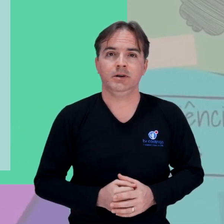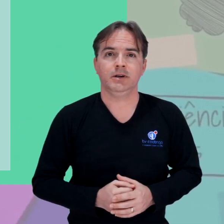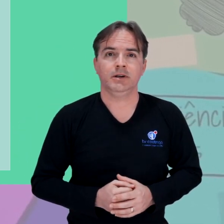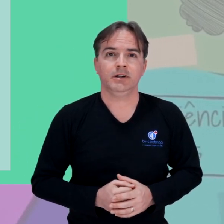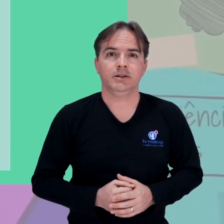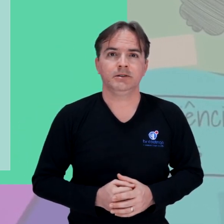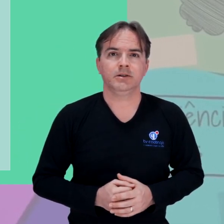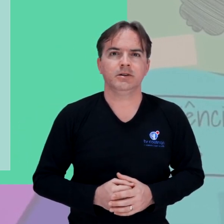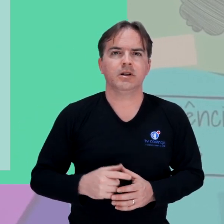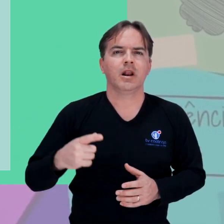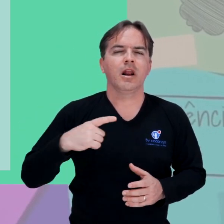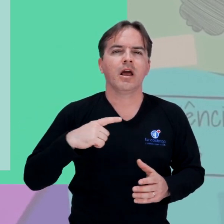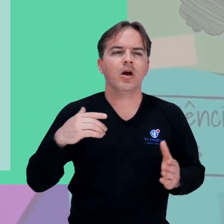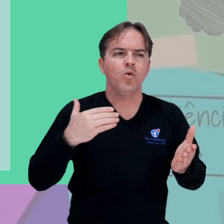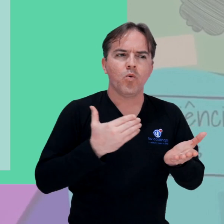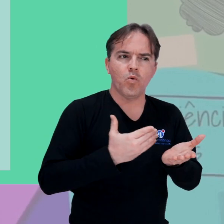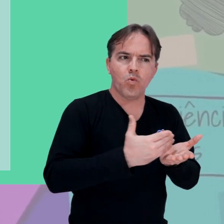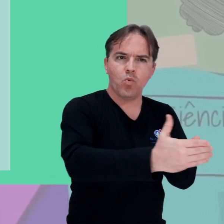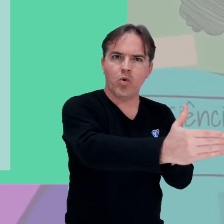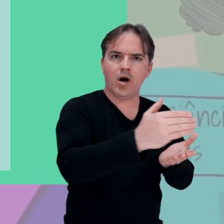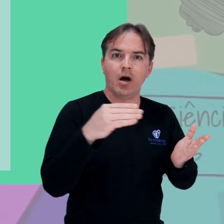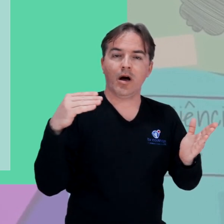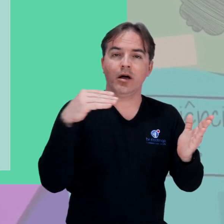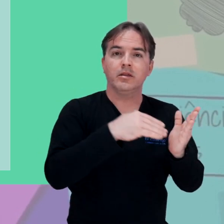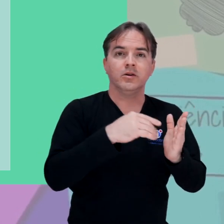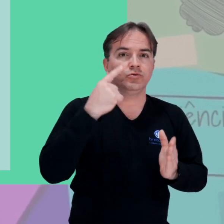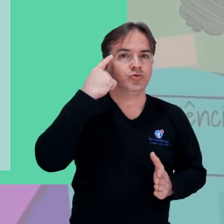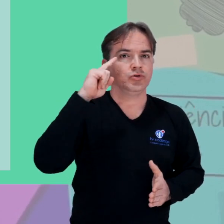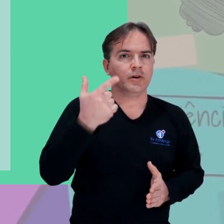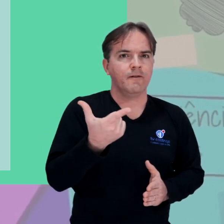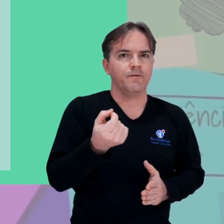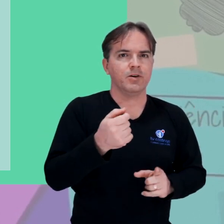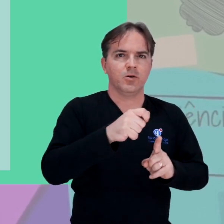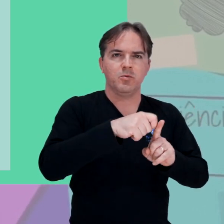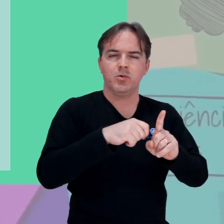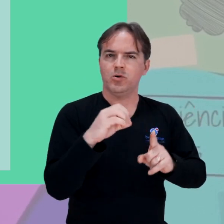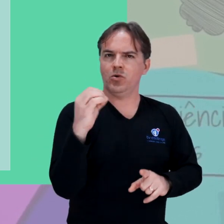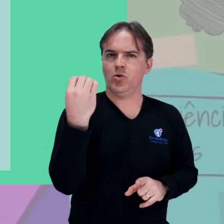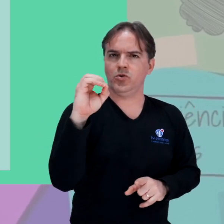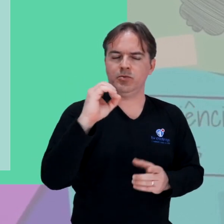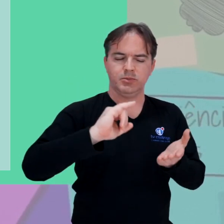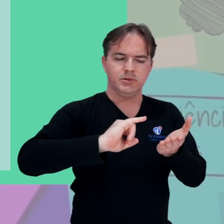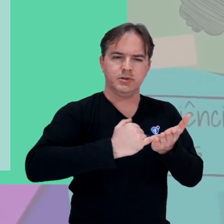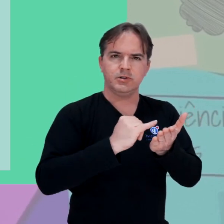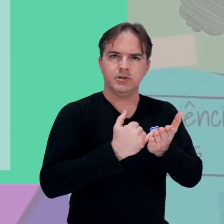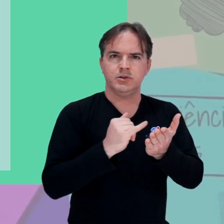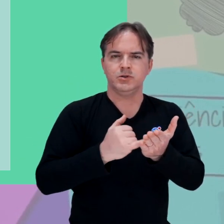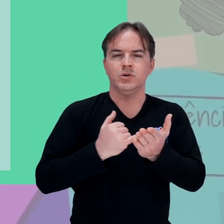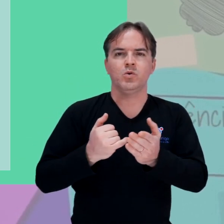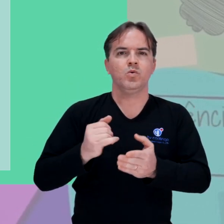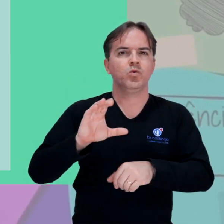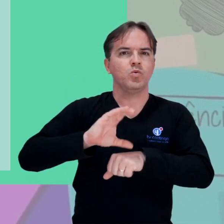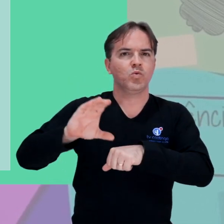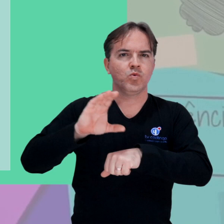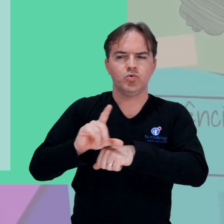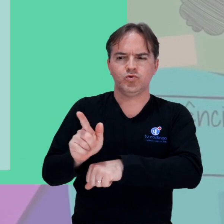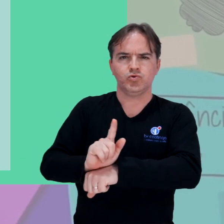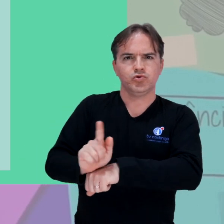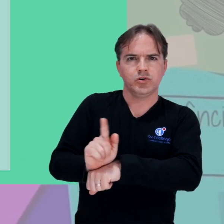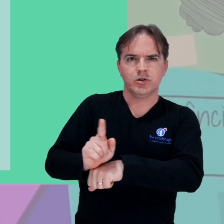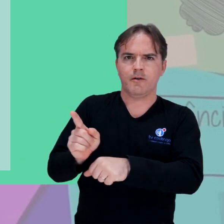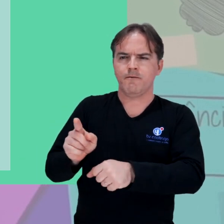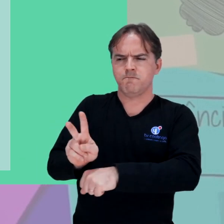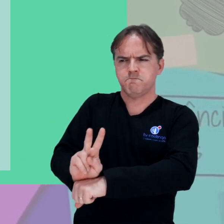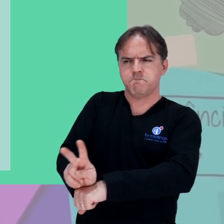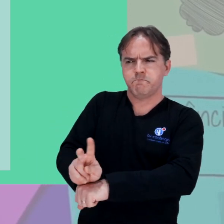Francisco prorrogou até 20 de outubro as inscrições para o curso de Gestão e fiscalização de